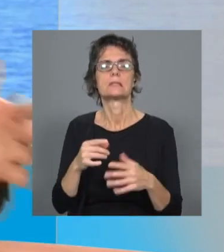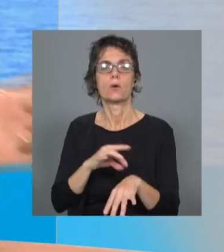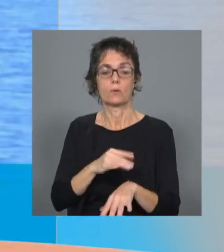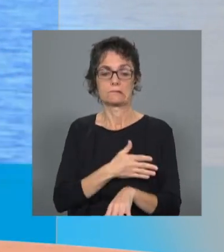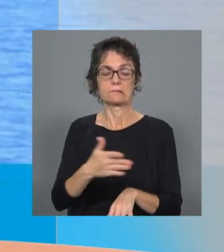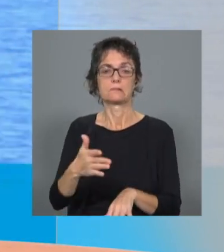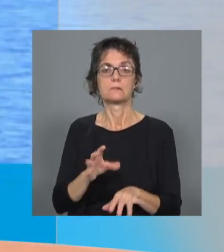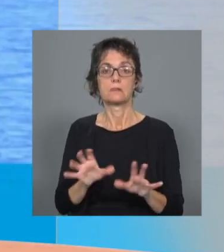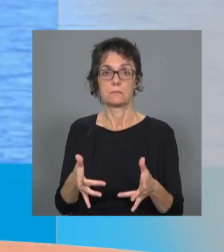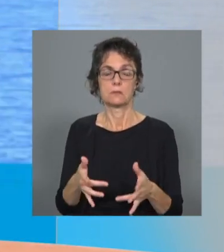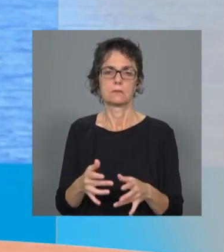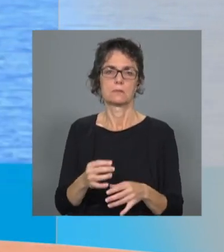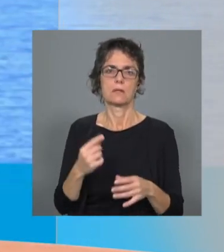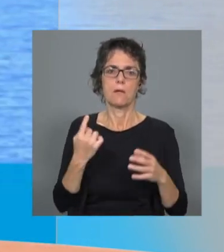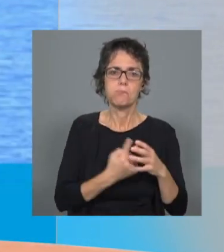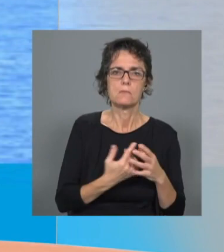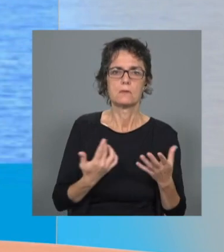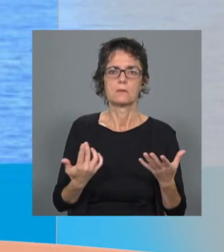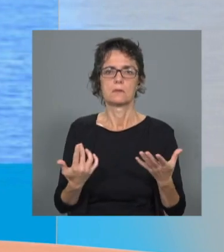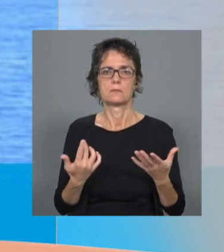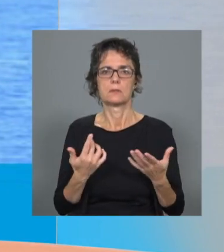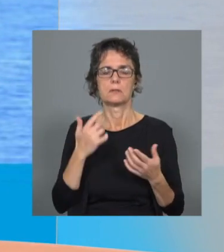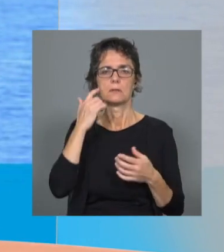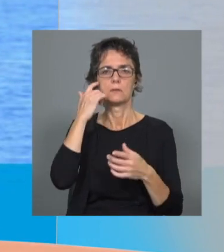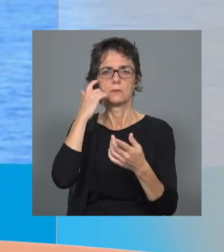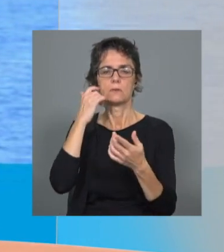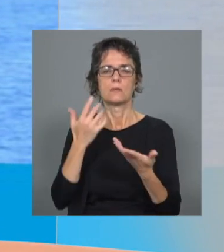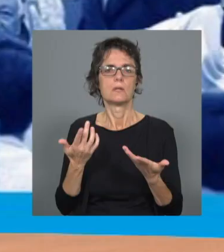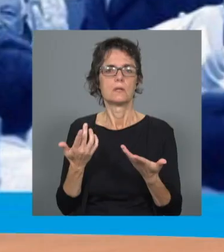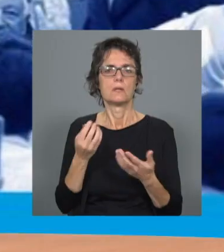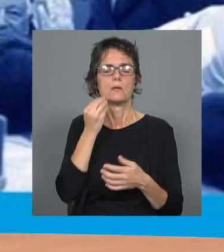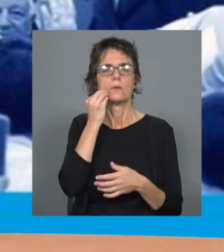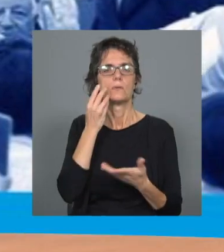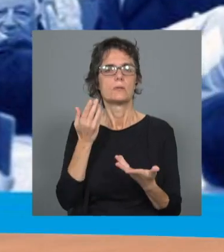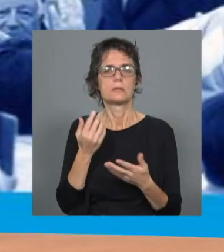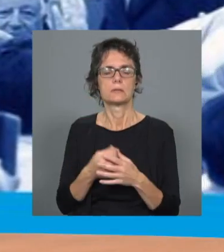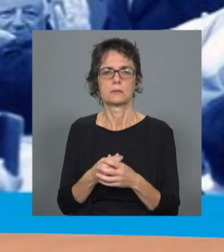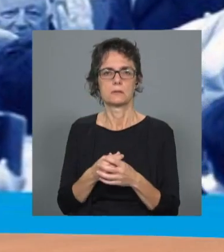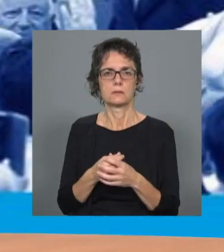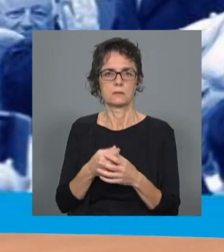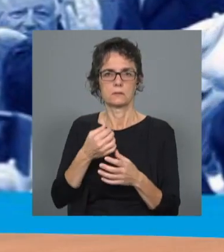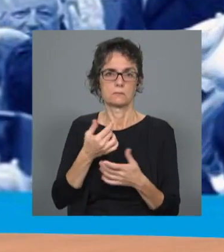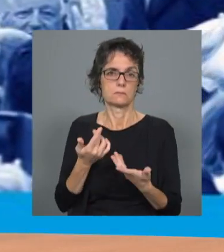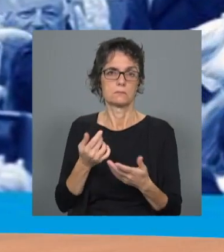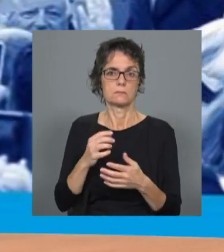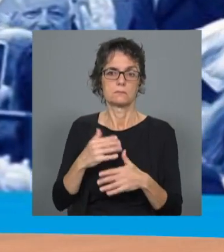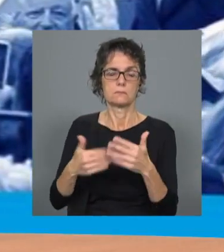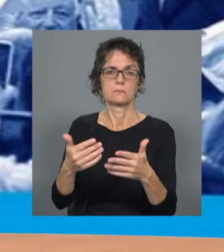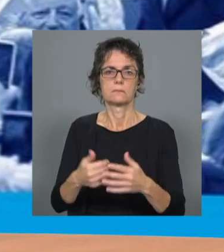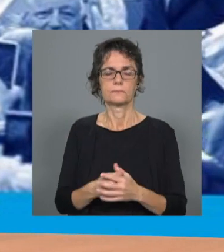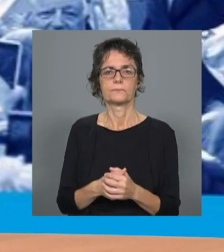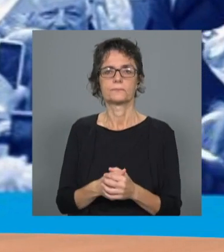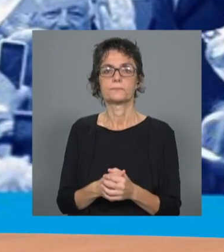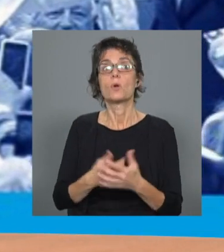enfim, de tantas alterações de comportamento que este tempo obrigou. Sem dúvida. Houve várias fases, como nós